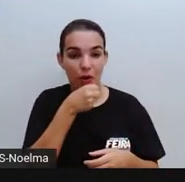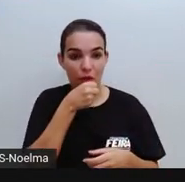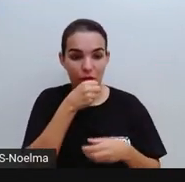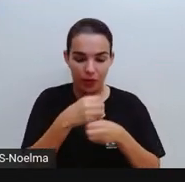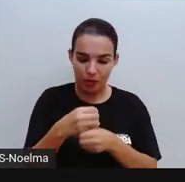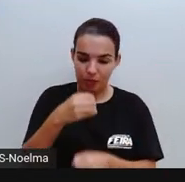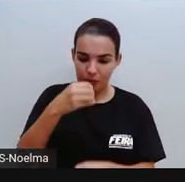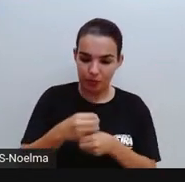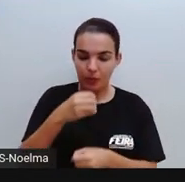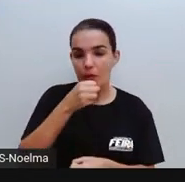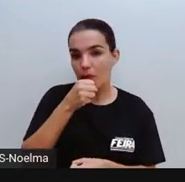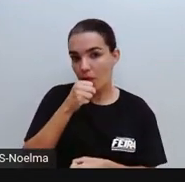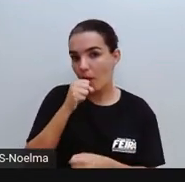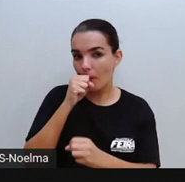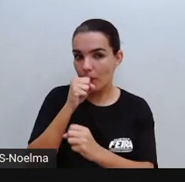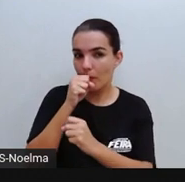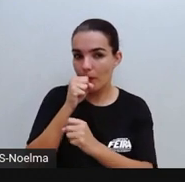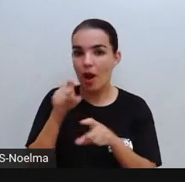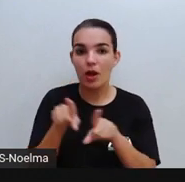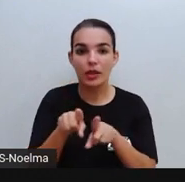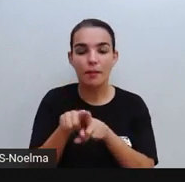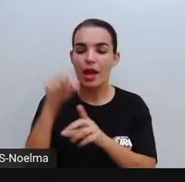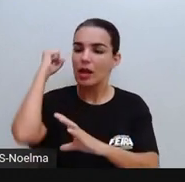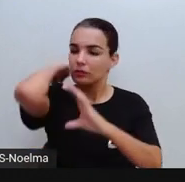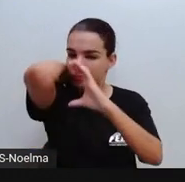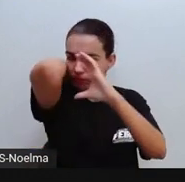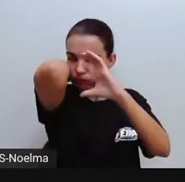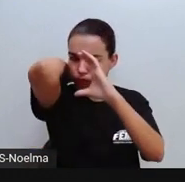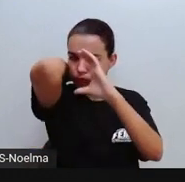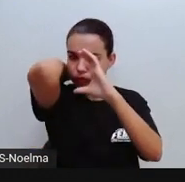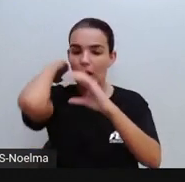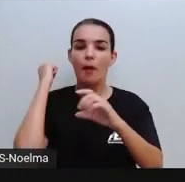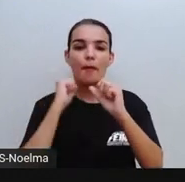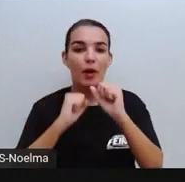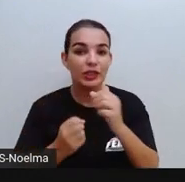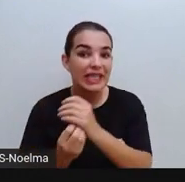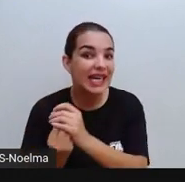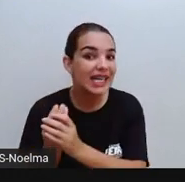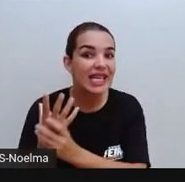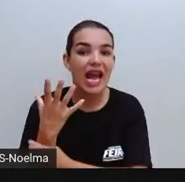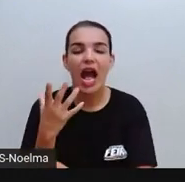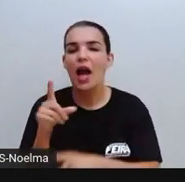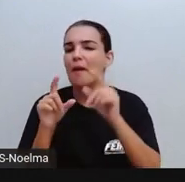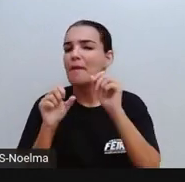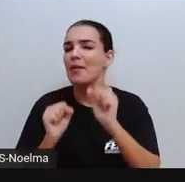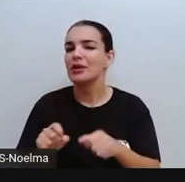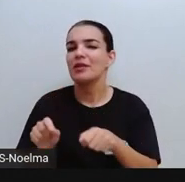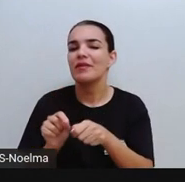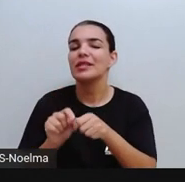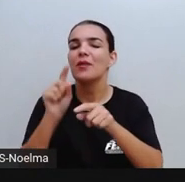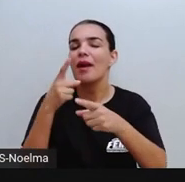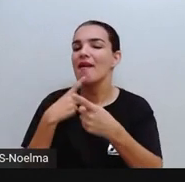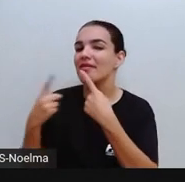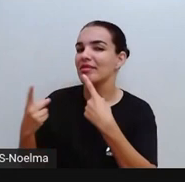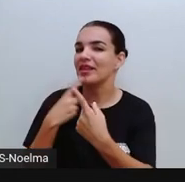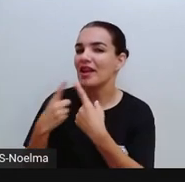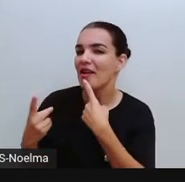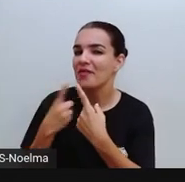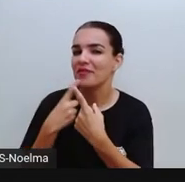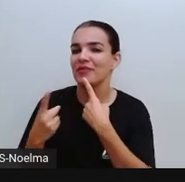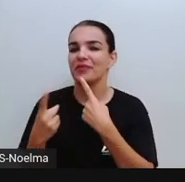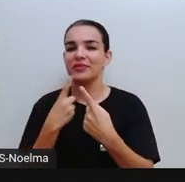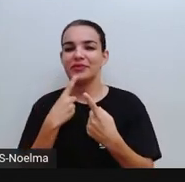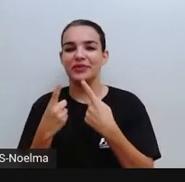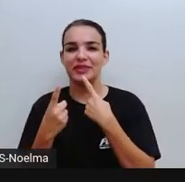imagens tá microfone ou uma câmera e vocês podem entrevistar alguém pode ser